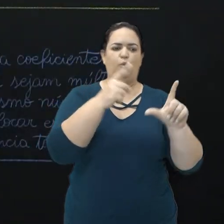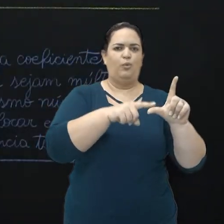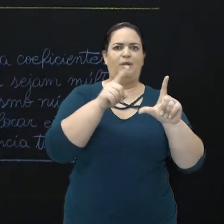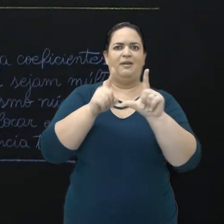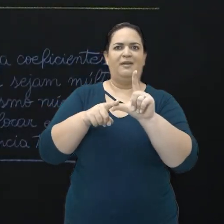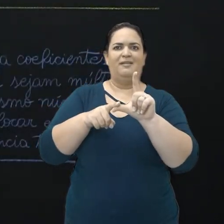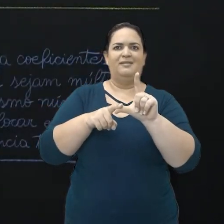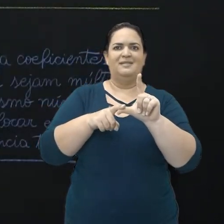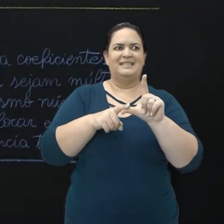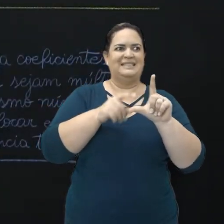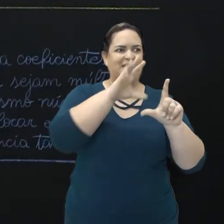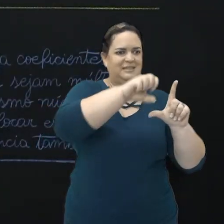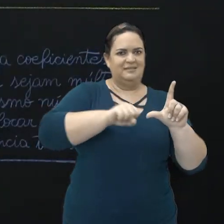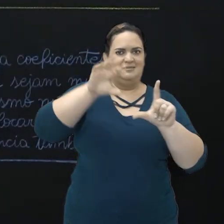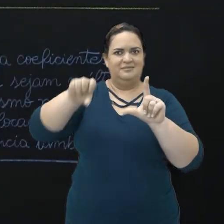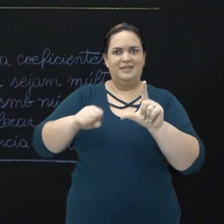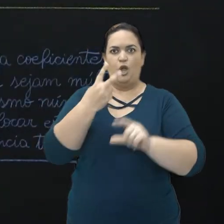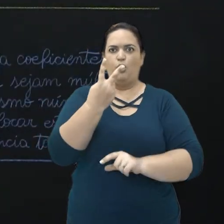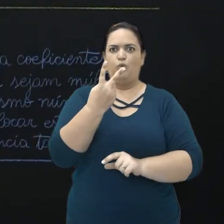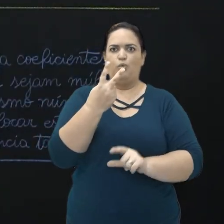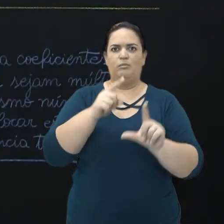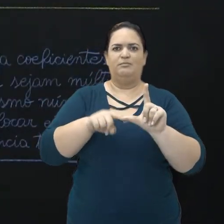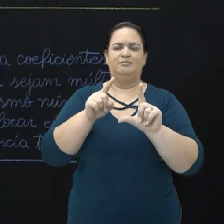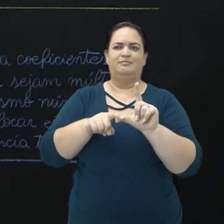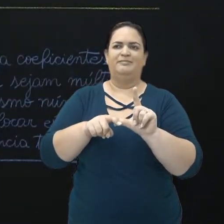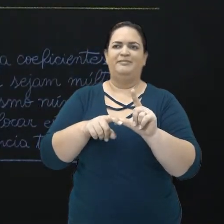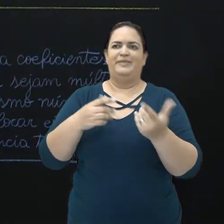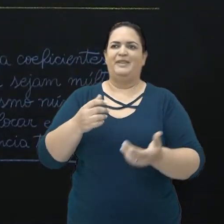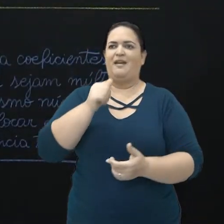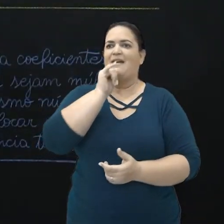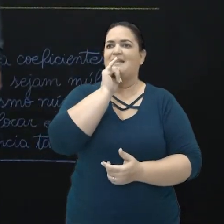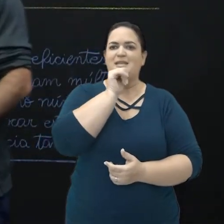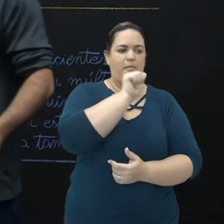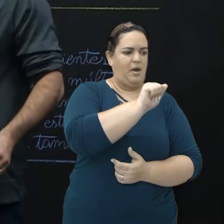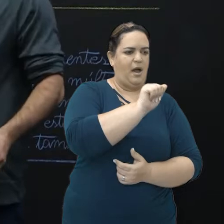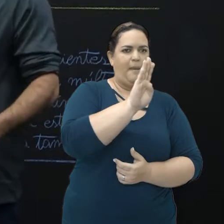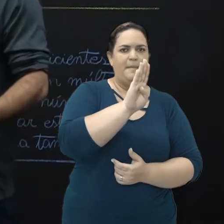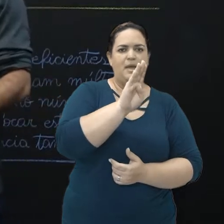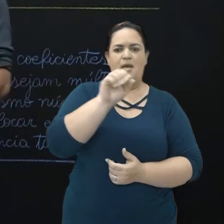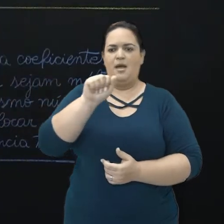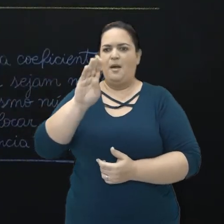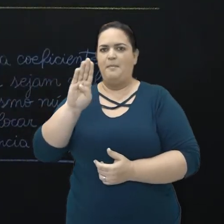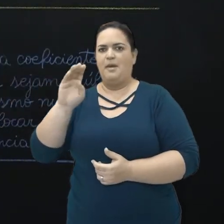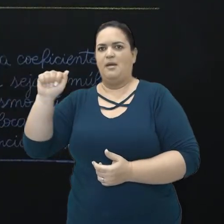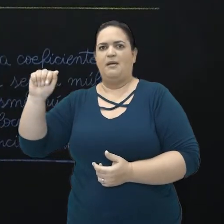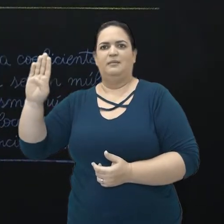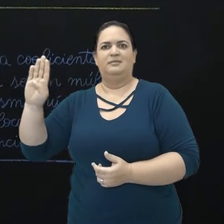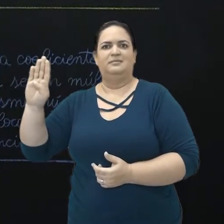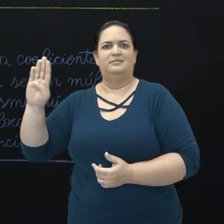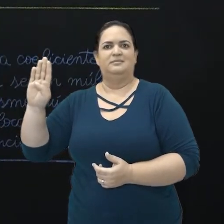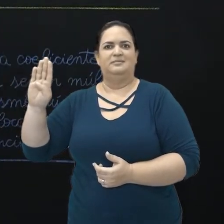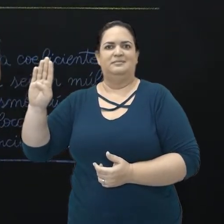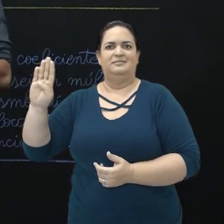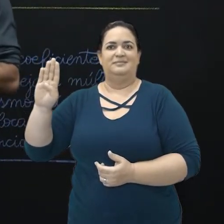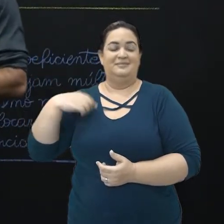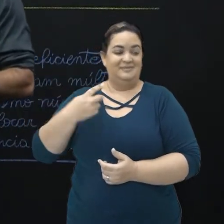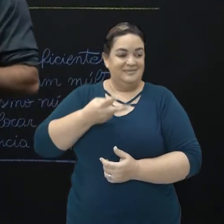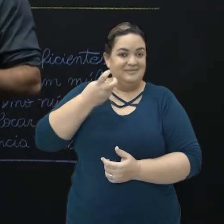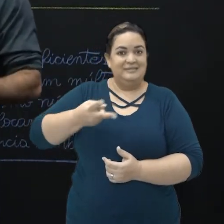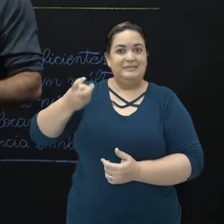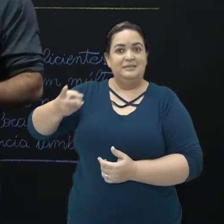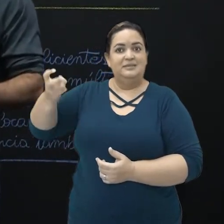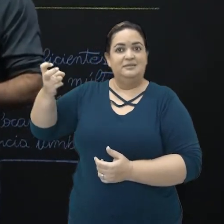legal? Até porque, reparem que AB são os elementos que se repetem em cada monômio que compõe